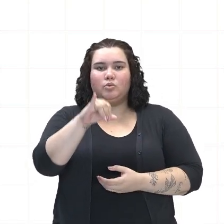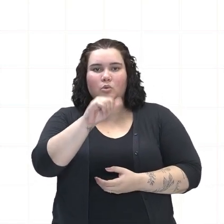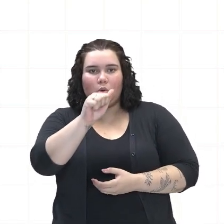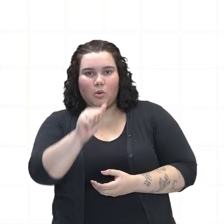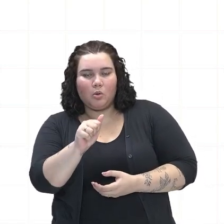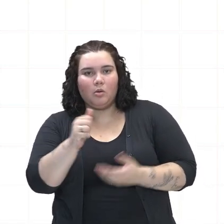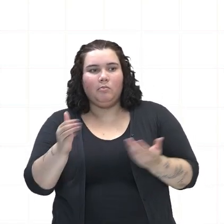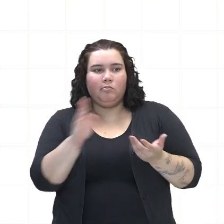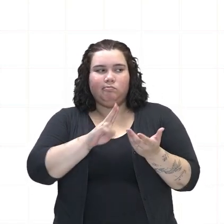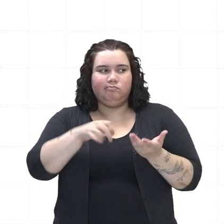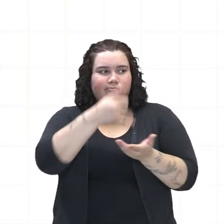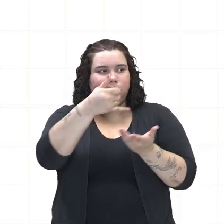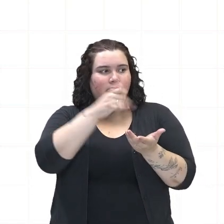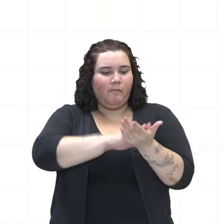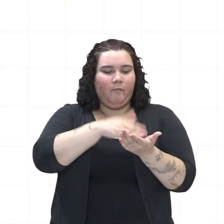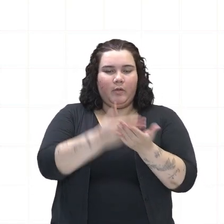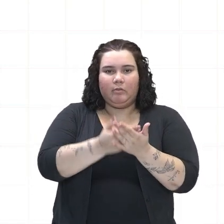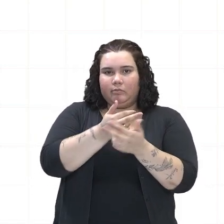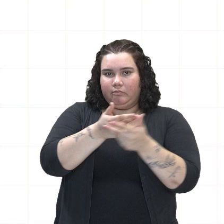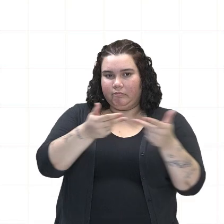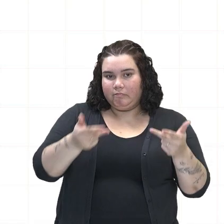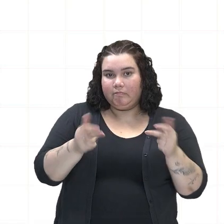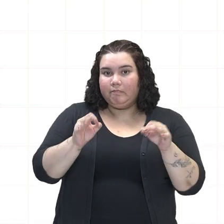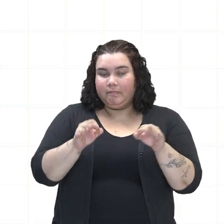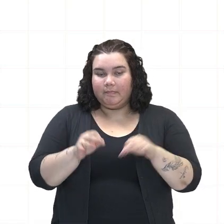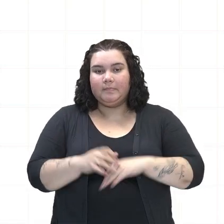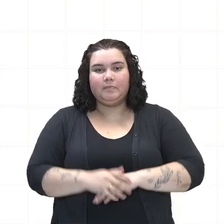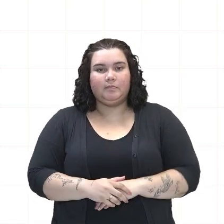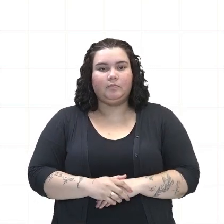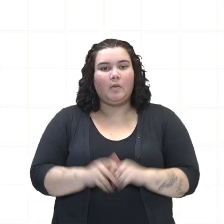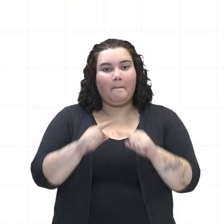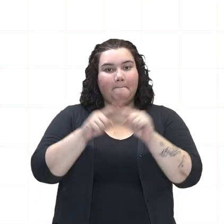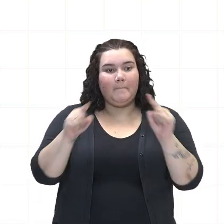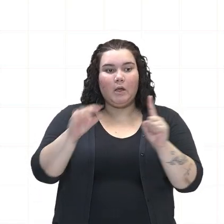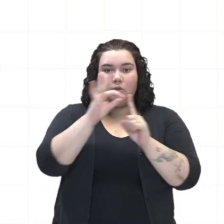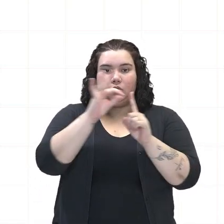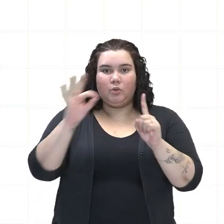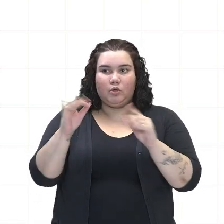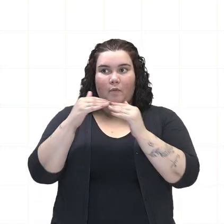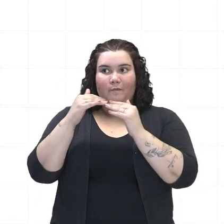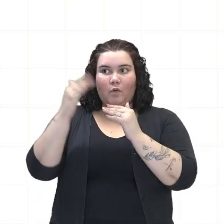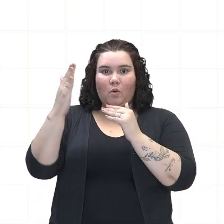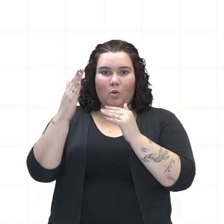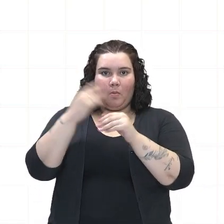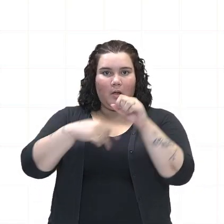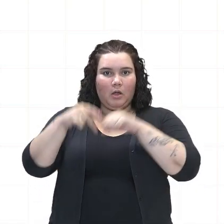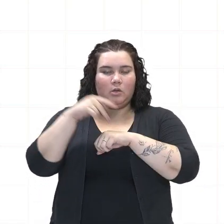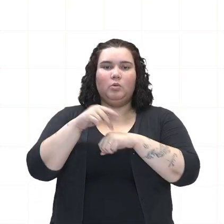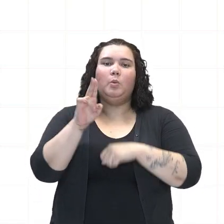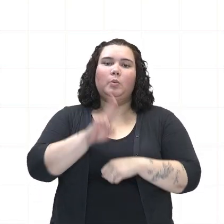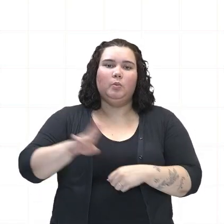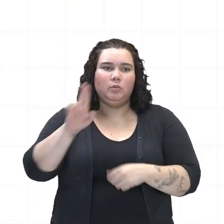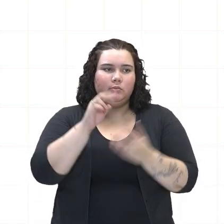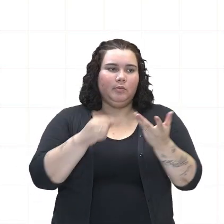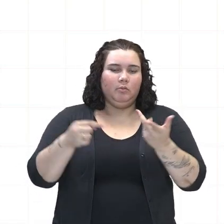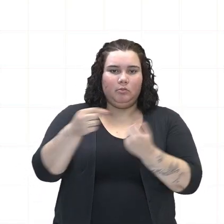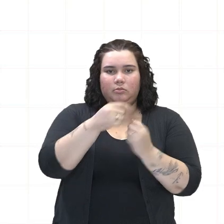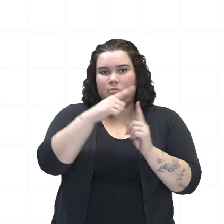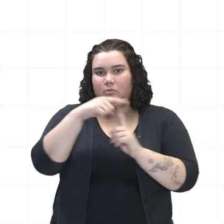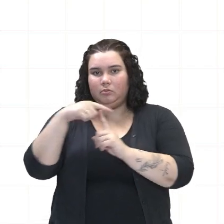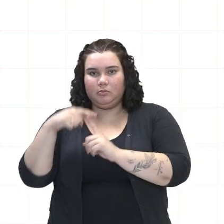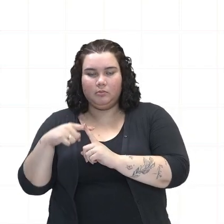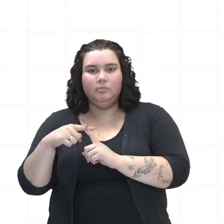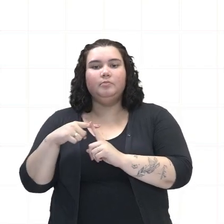para as frituras e etc. Né? Mas a soja no exterior, por exemplo, ela é muito consumida, né? E também usada em